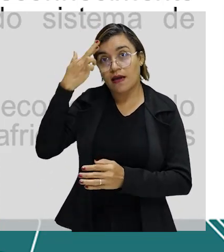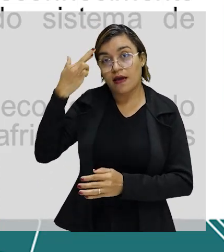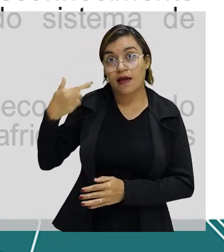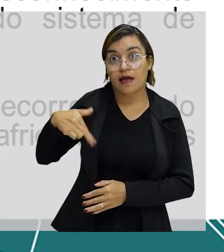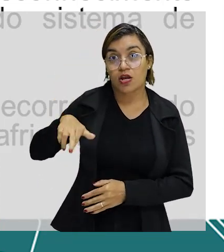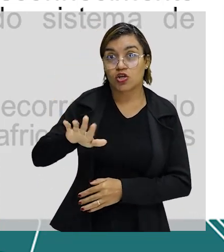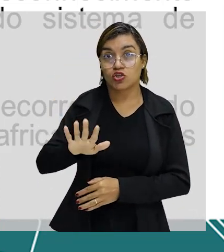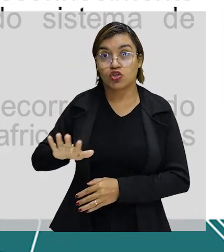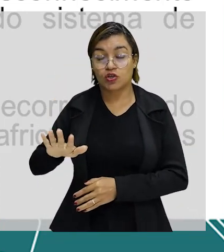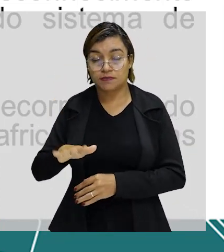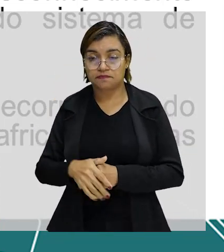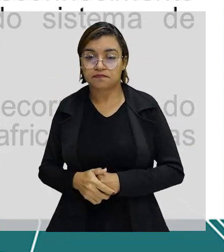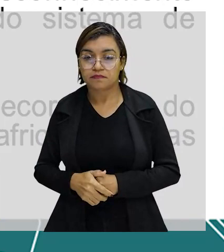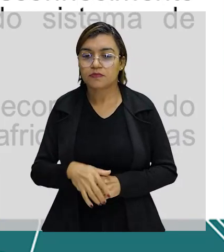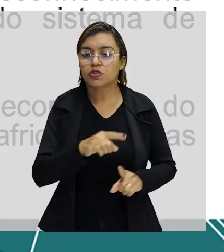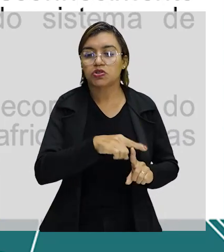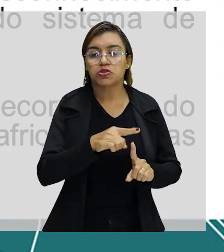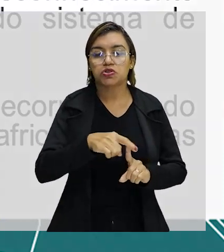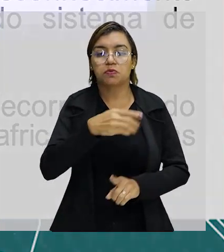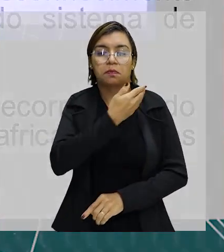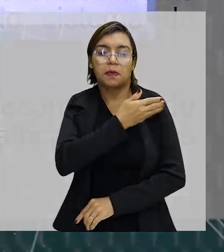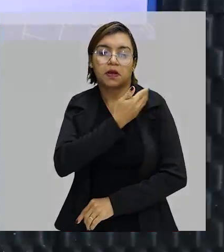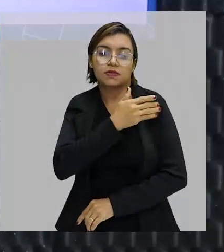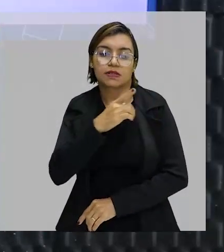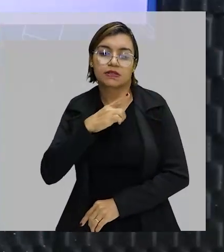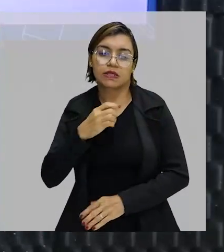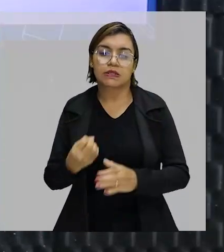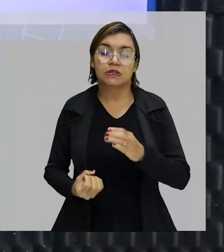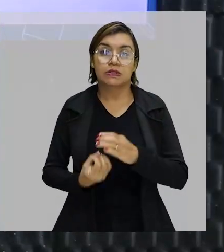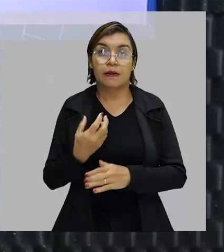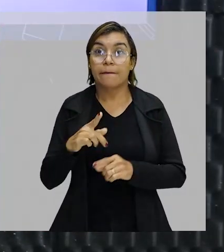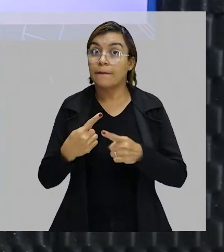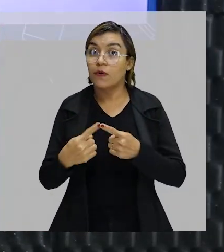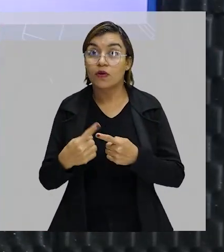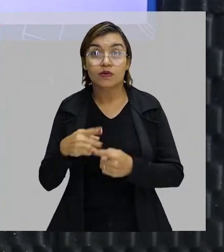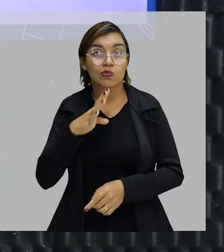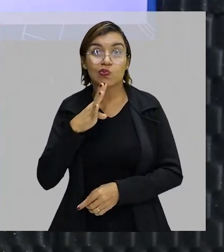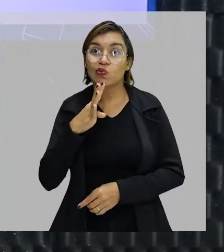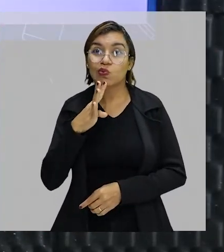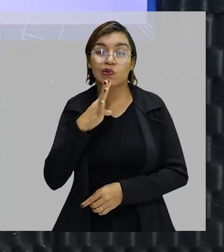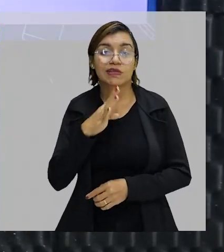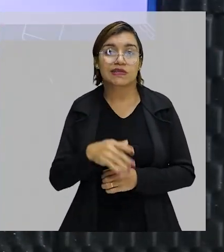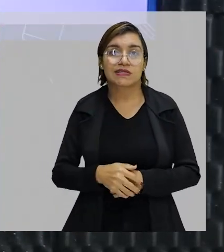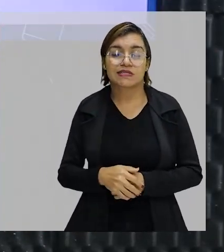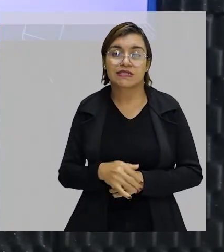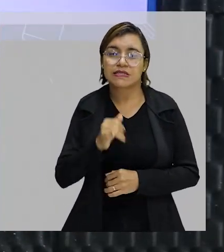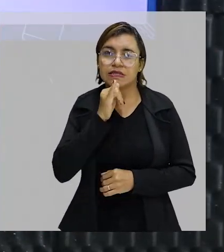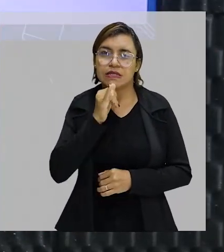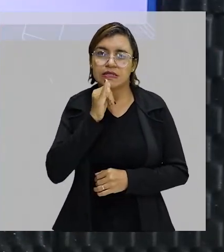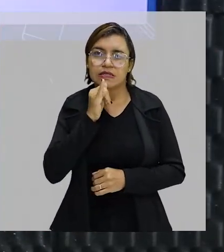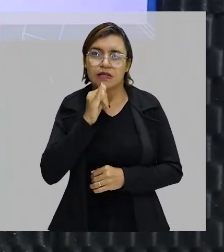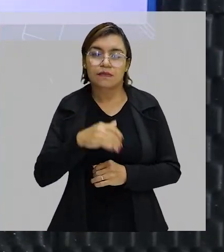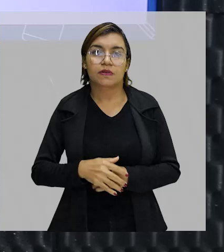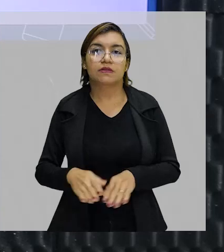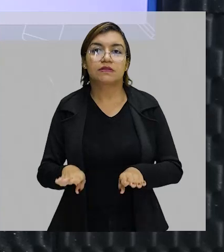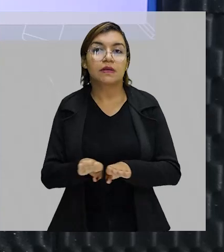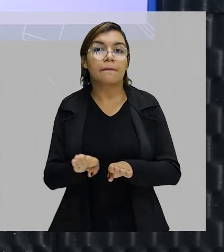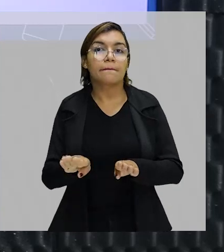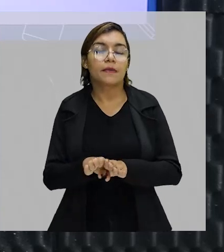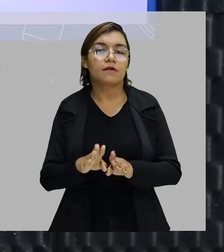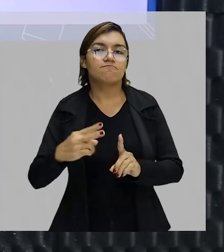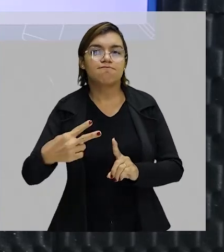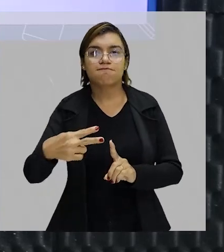preconceito geralmente tem origem no desconhecimento ou em visões